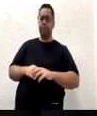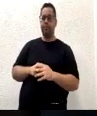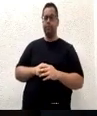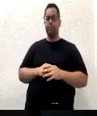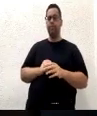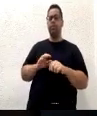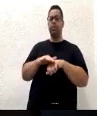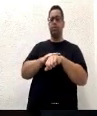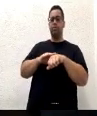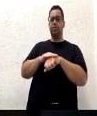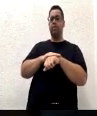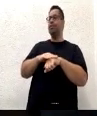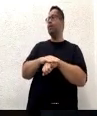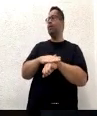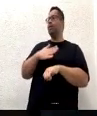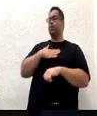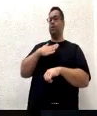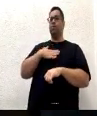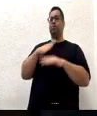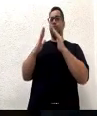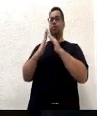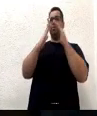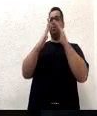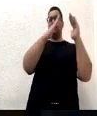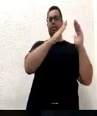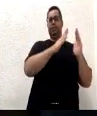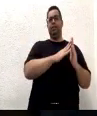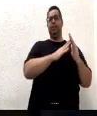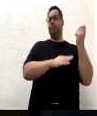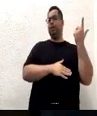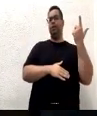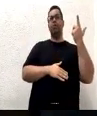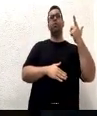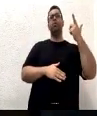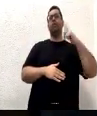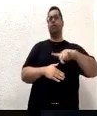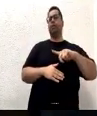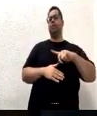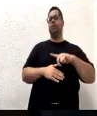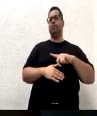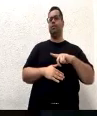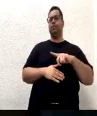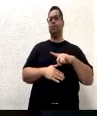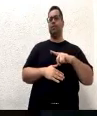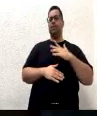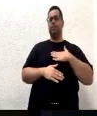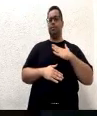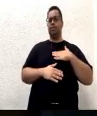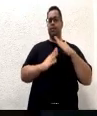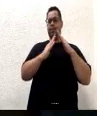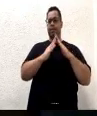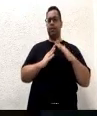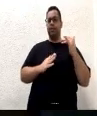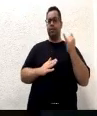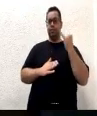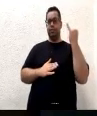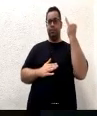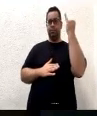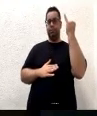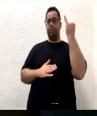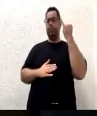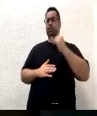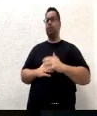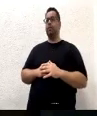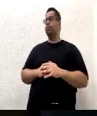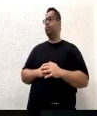conversar com o meu vizinho, para que isso não chegue até a minha casa. Então, isso é importante. Tá? Eu dou para vocês